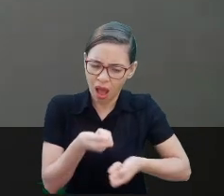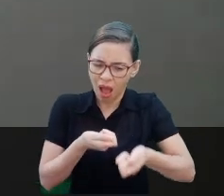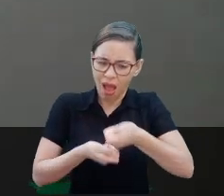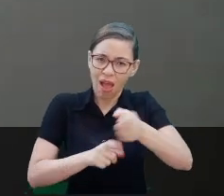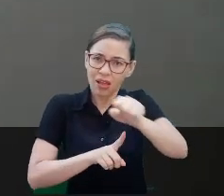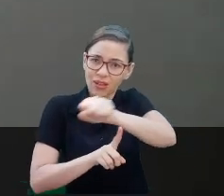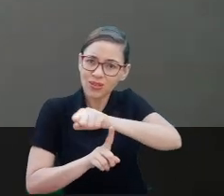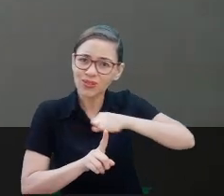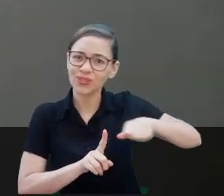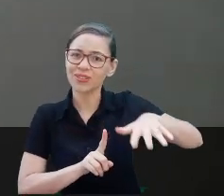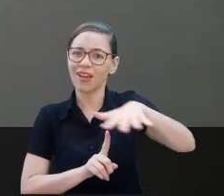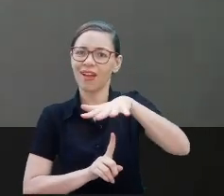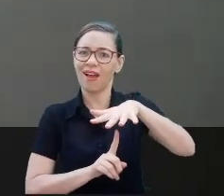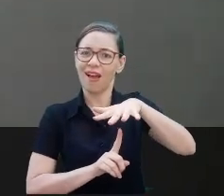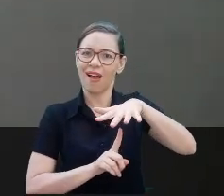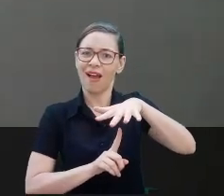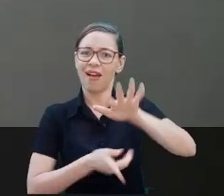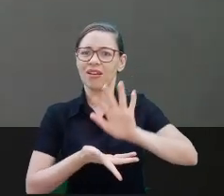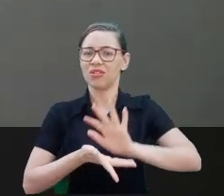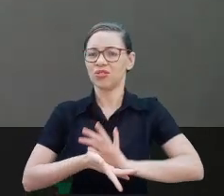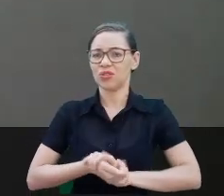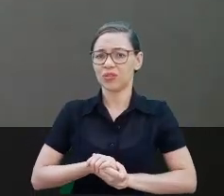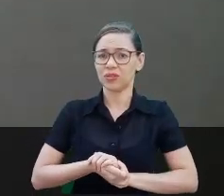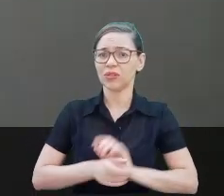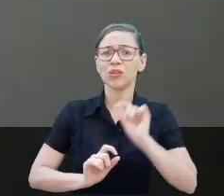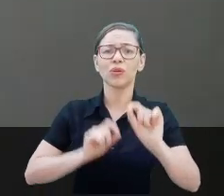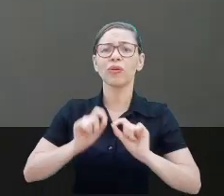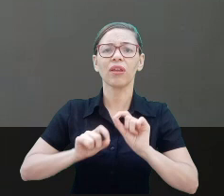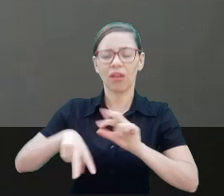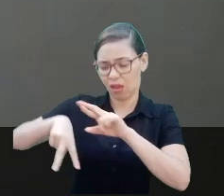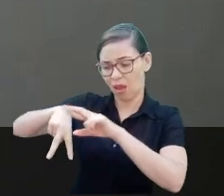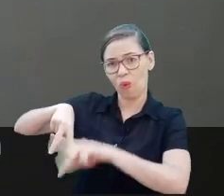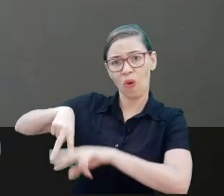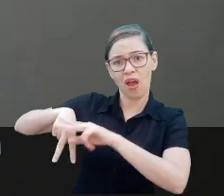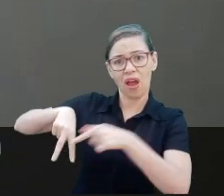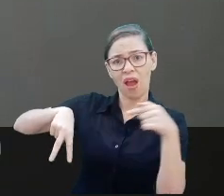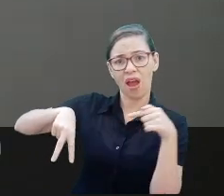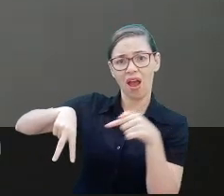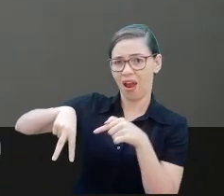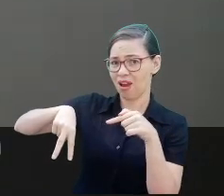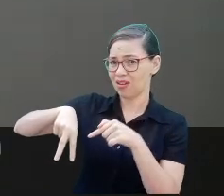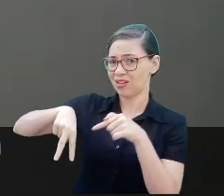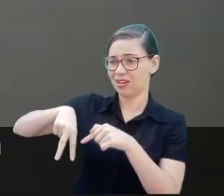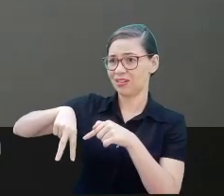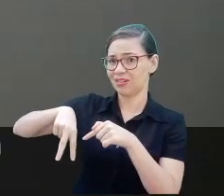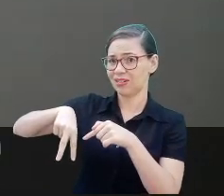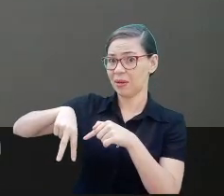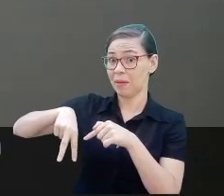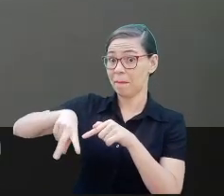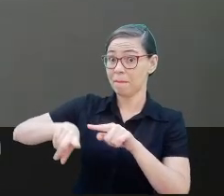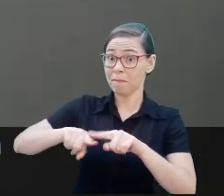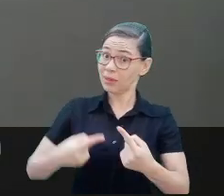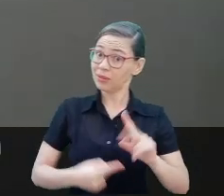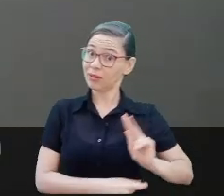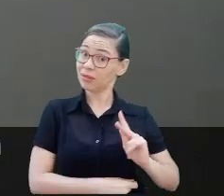das principais lógicas de ordenamento e controle social, que é o gênero, né? E aí é curioso também que a